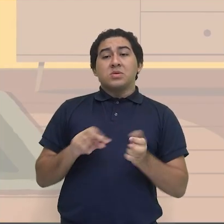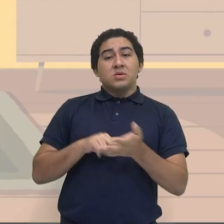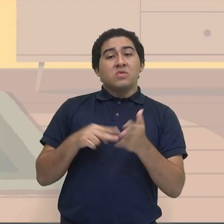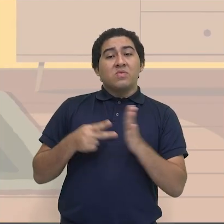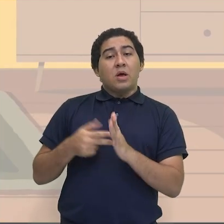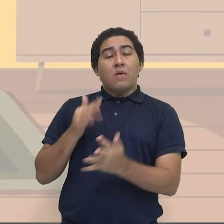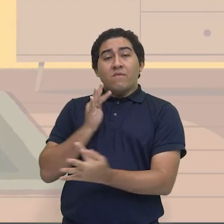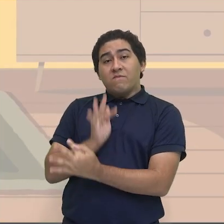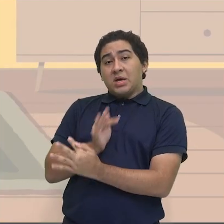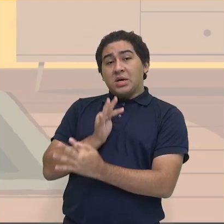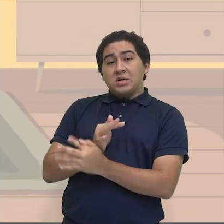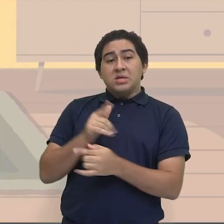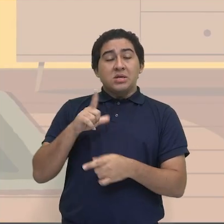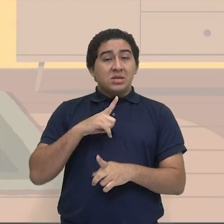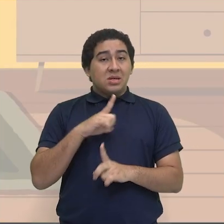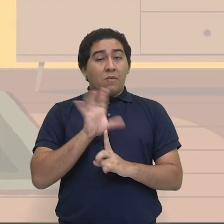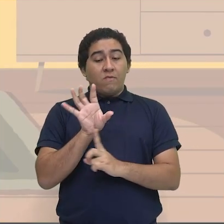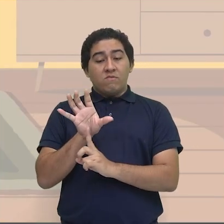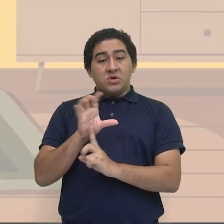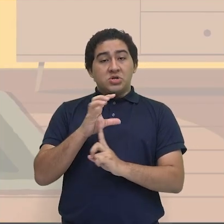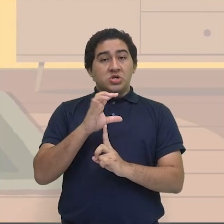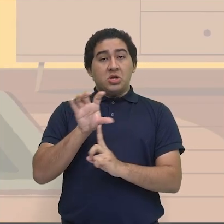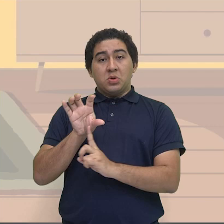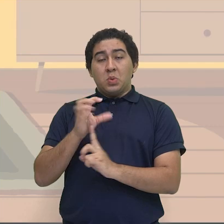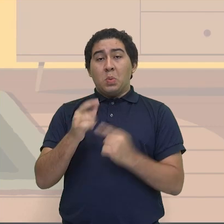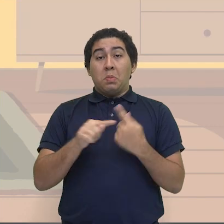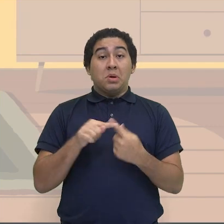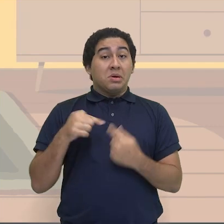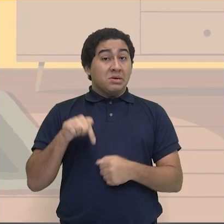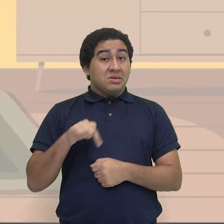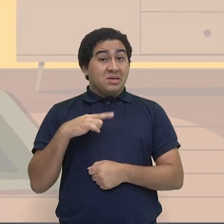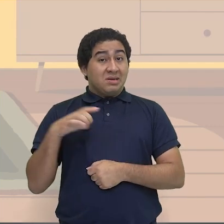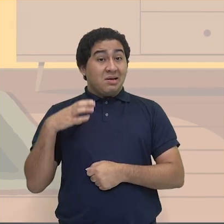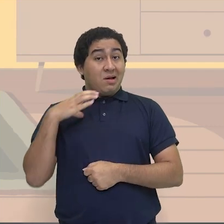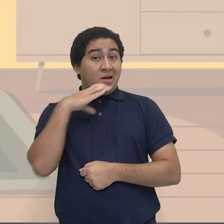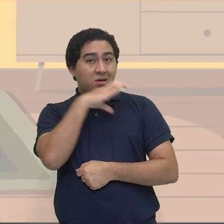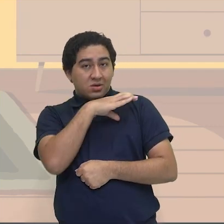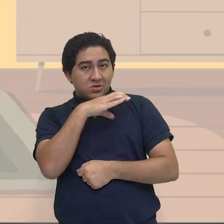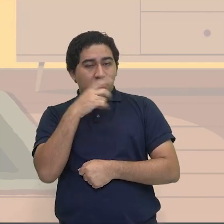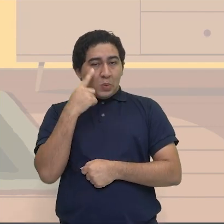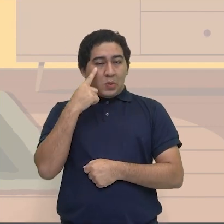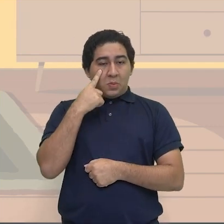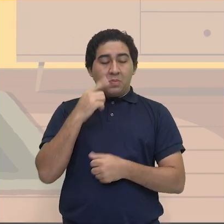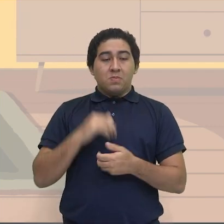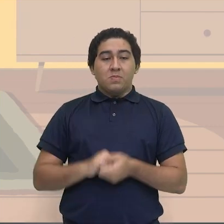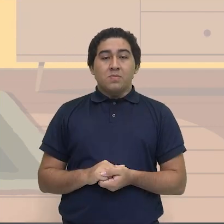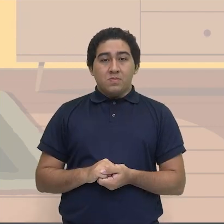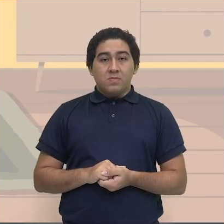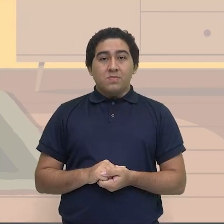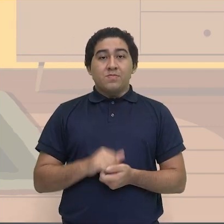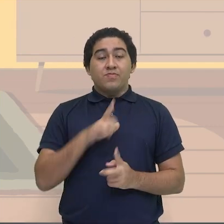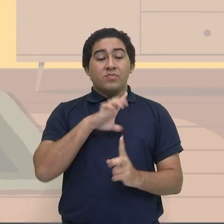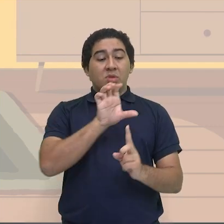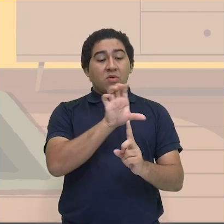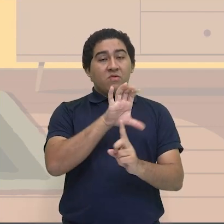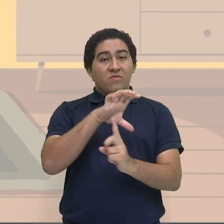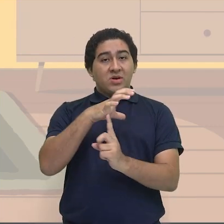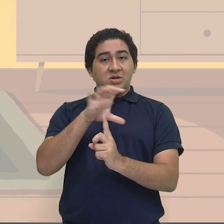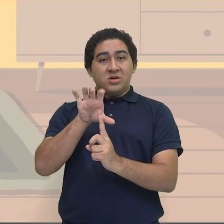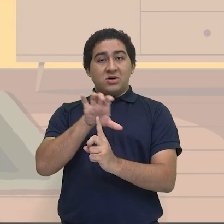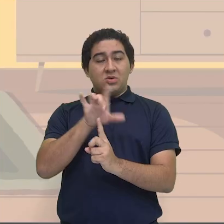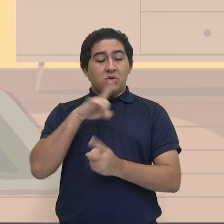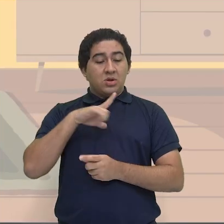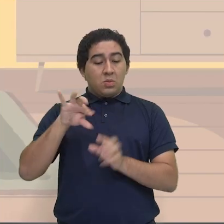um ventilador, porque aqui está muito quente. Aí, olha só, ligamos o ventilador e aqui em cima,